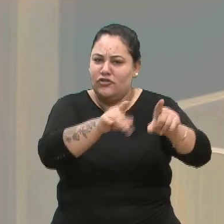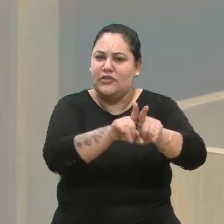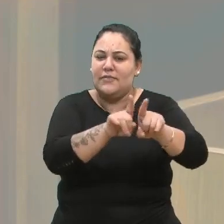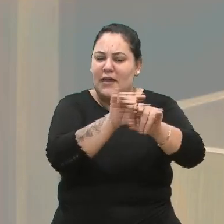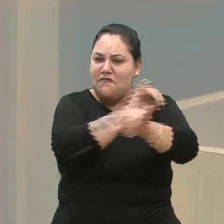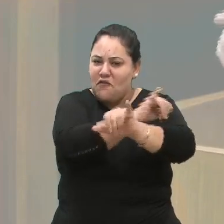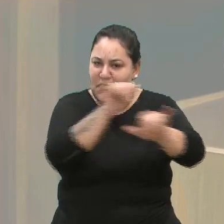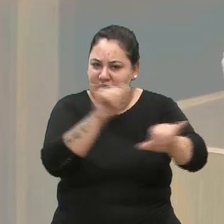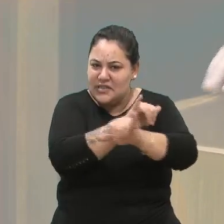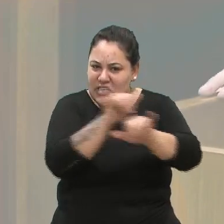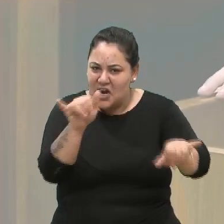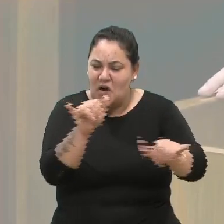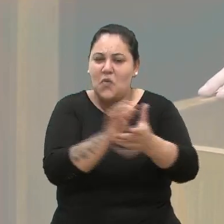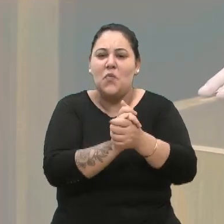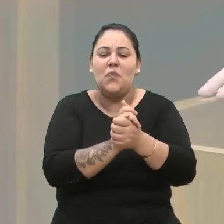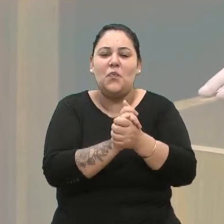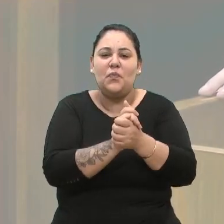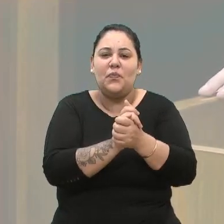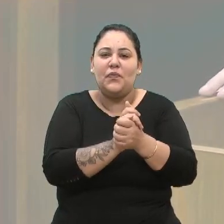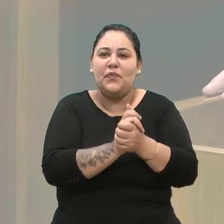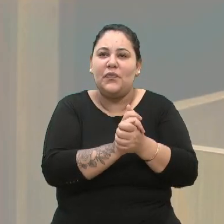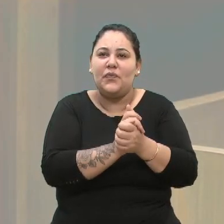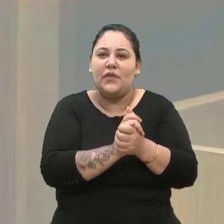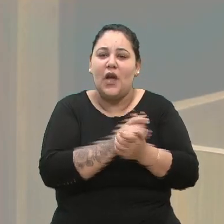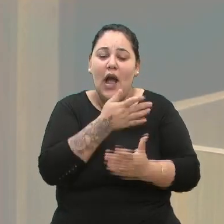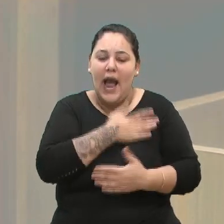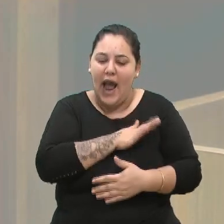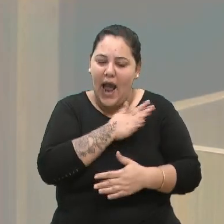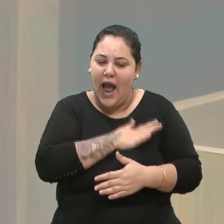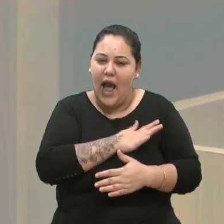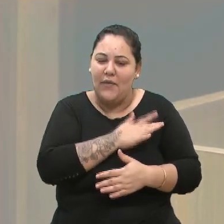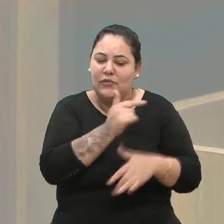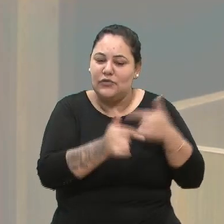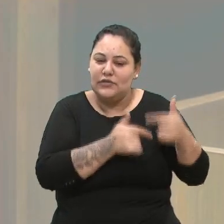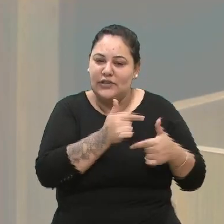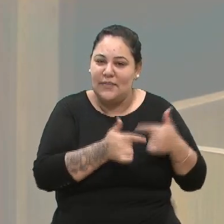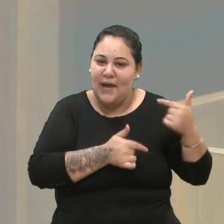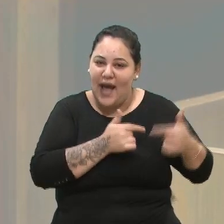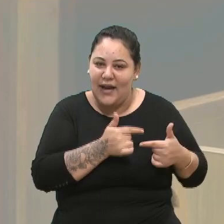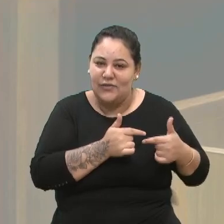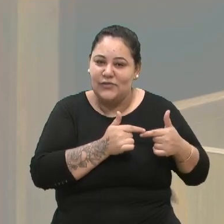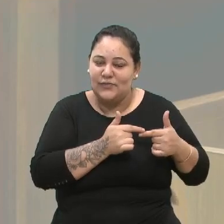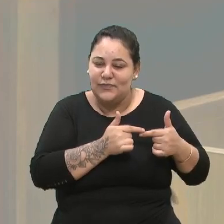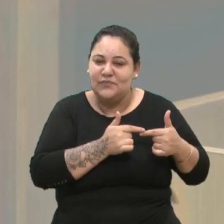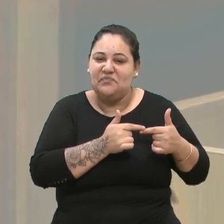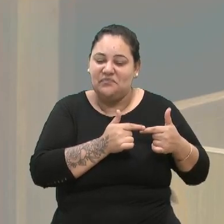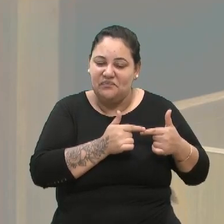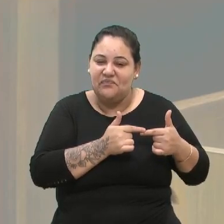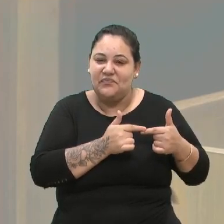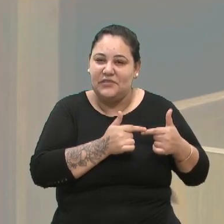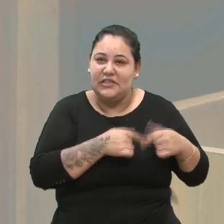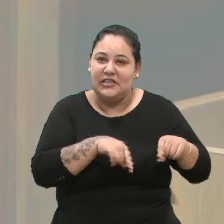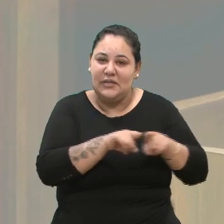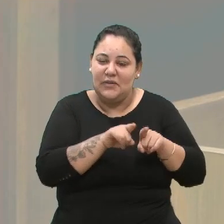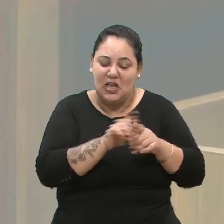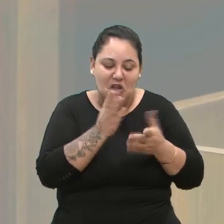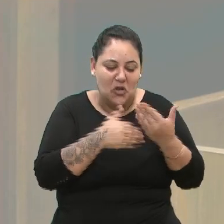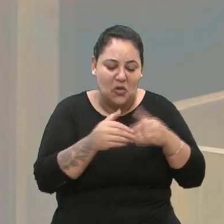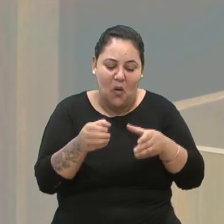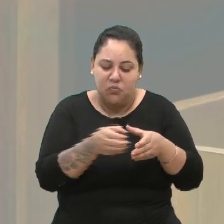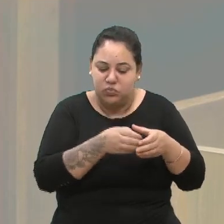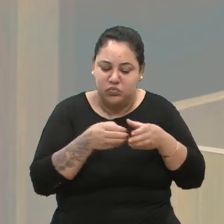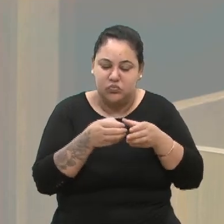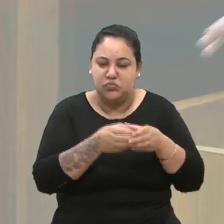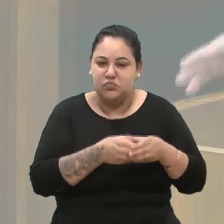informação, estabilidade no ambiente de trabalho e um clima organizacional reconstruído,